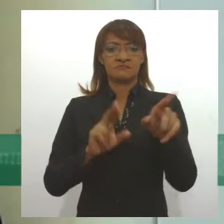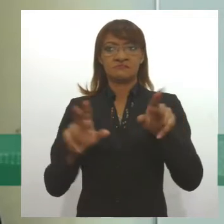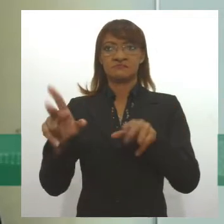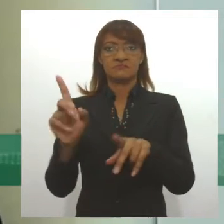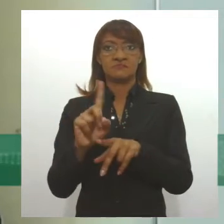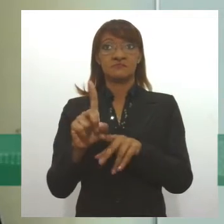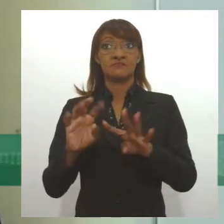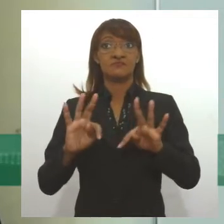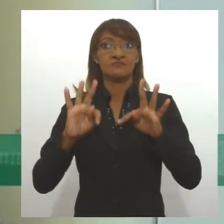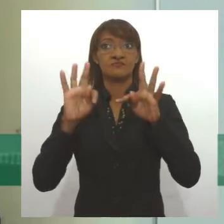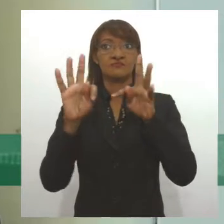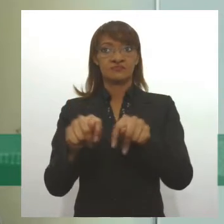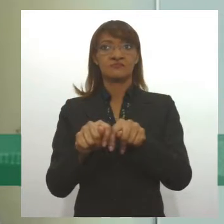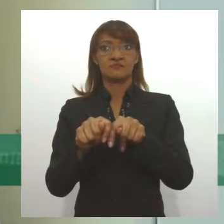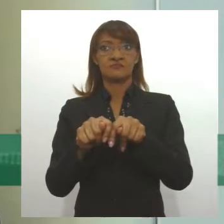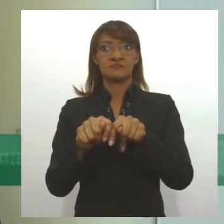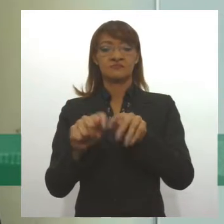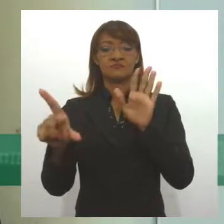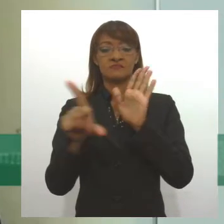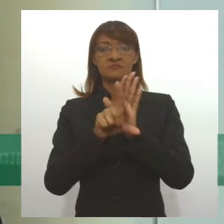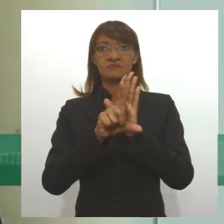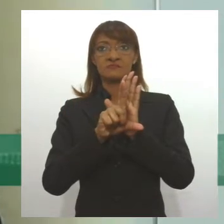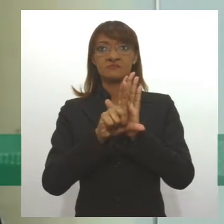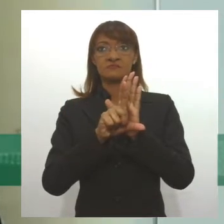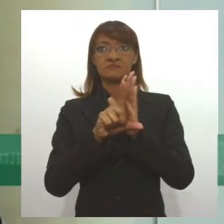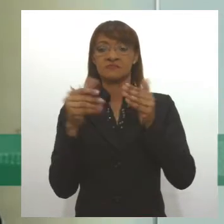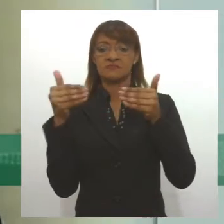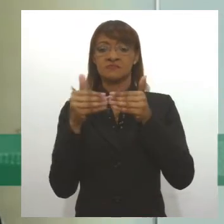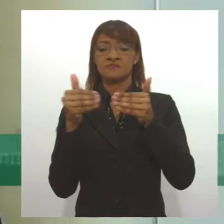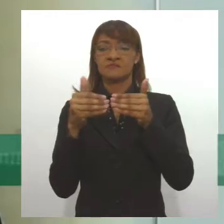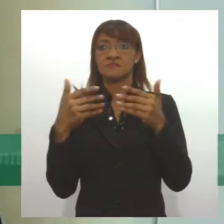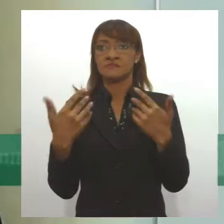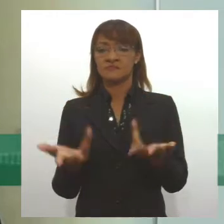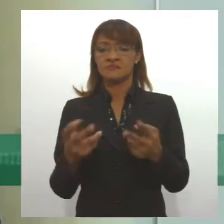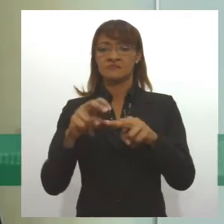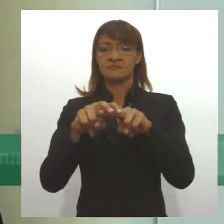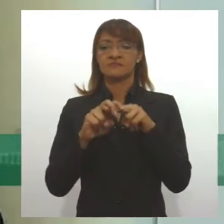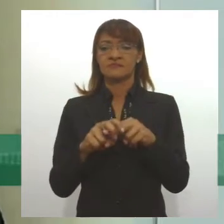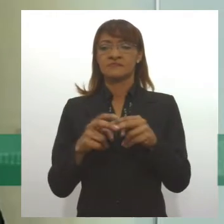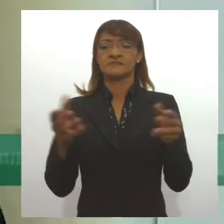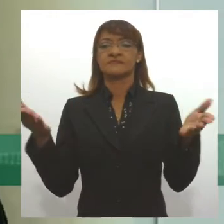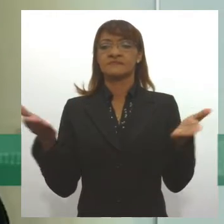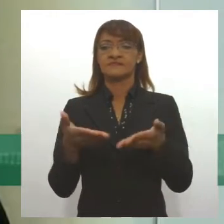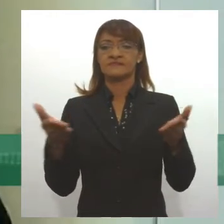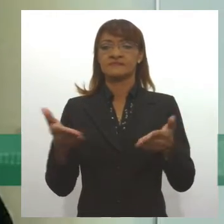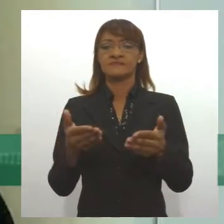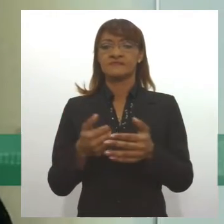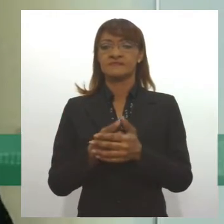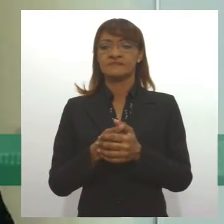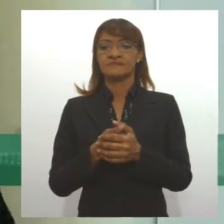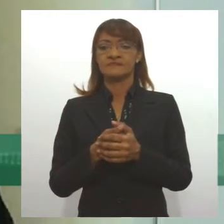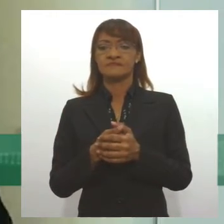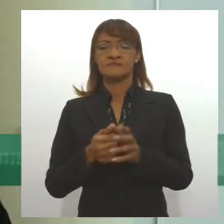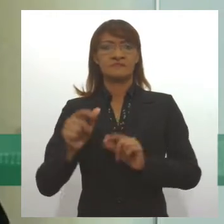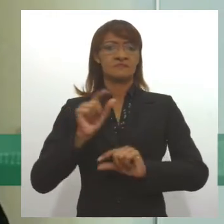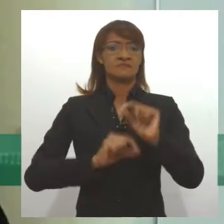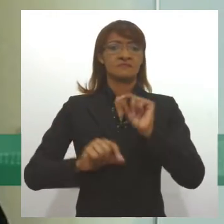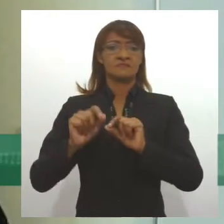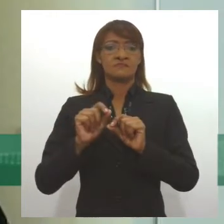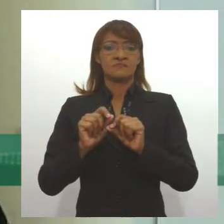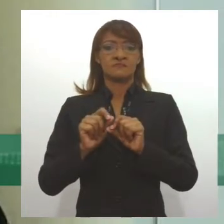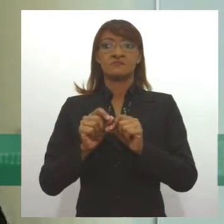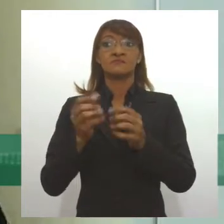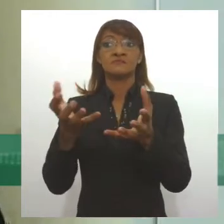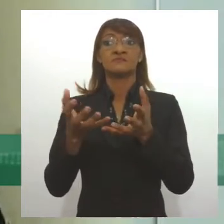tudo abaixo desta lei, dentro desta lei. Portanto, nós agora, não está colocando aqui para dizer que quer